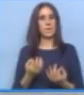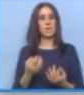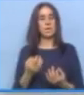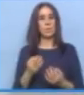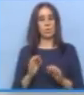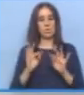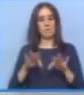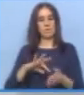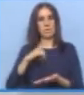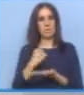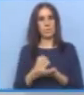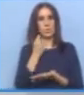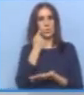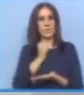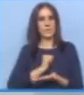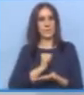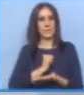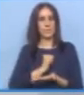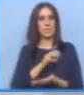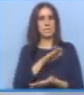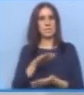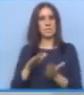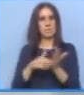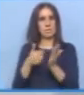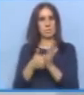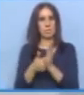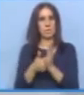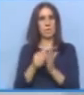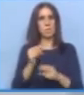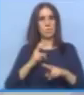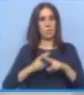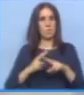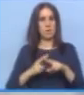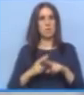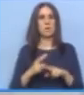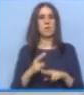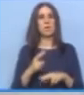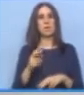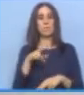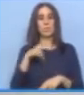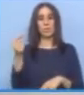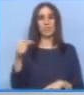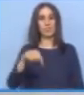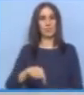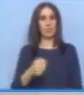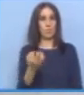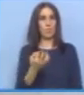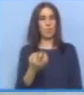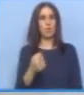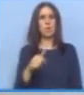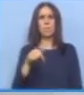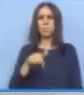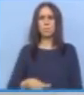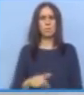de terminar o meu curso em Ciências Bíblicas em Roma, chegado a Portugal, fui quase